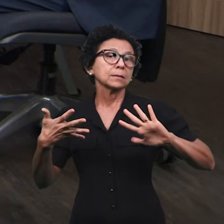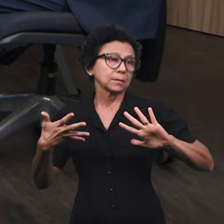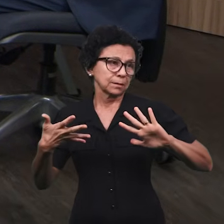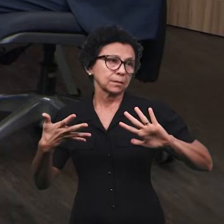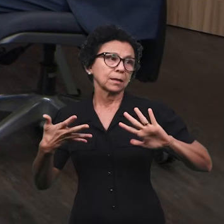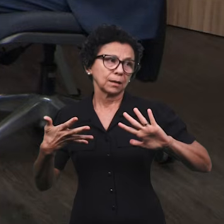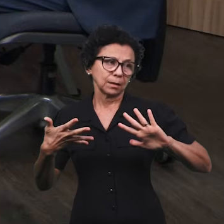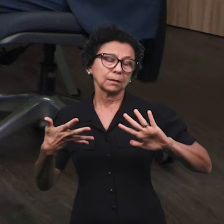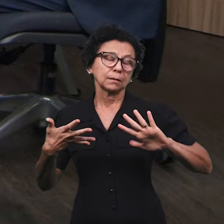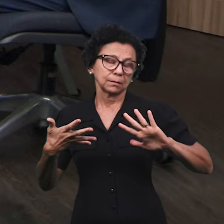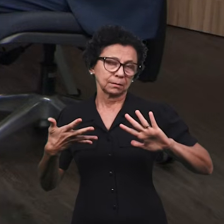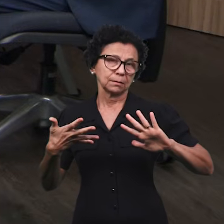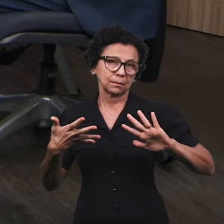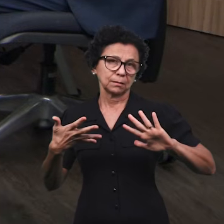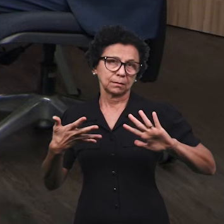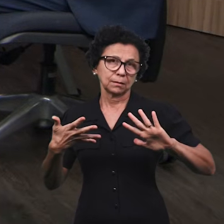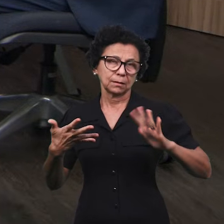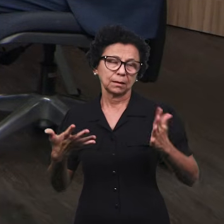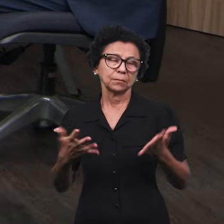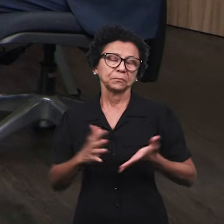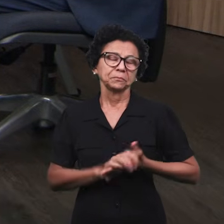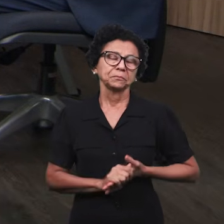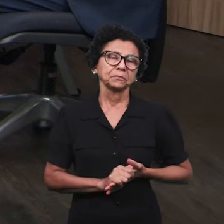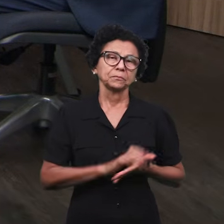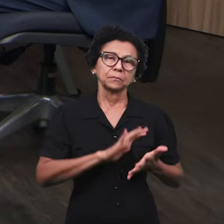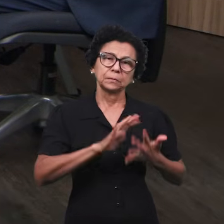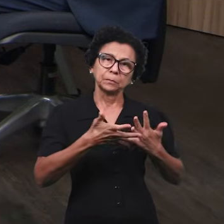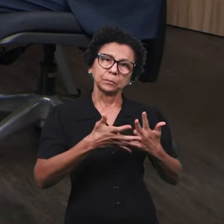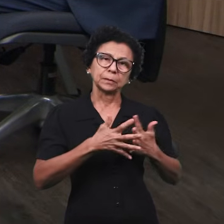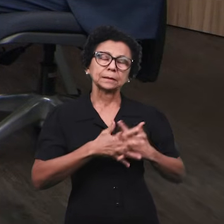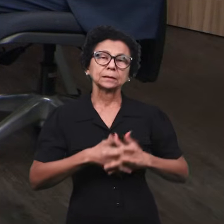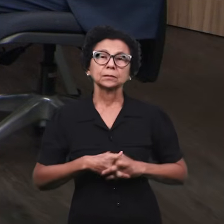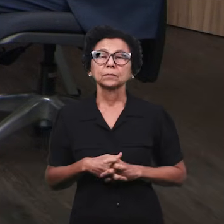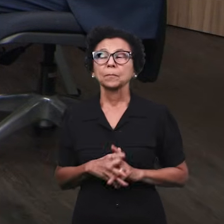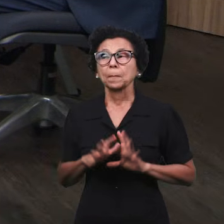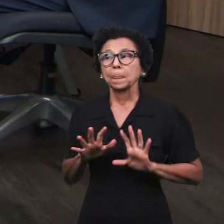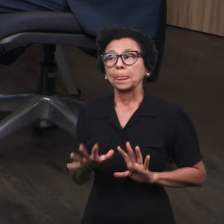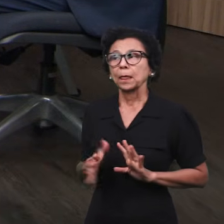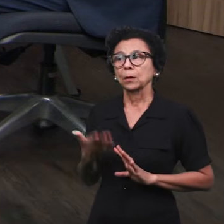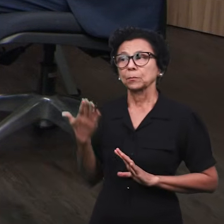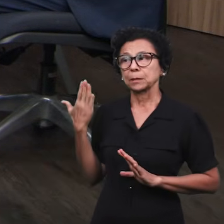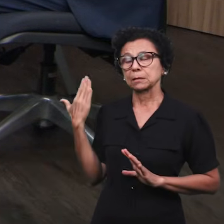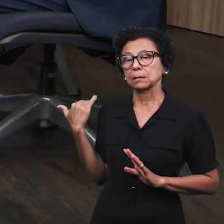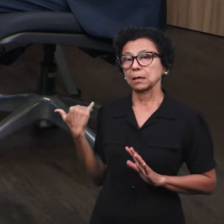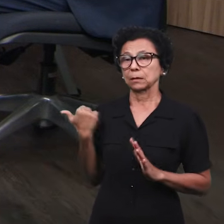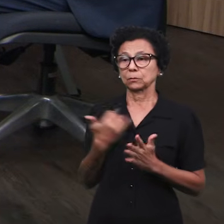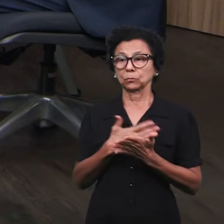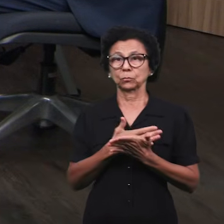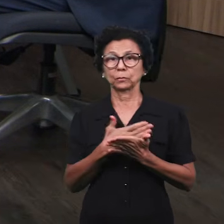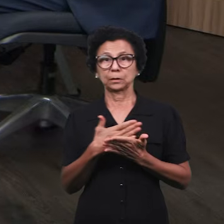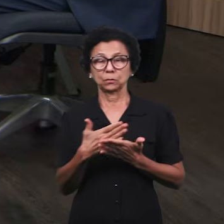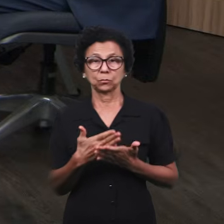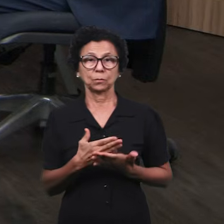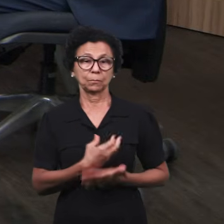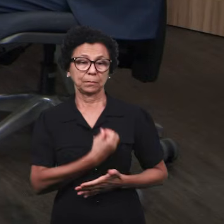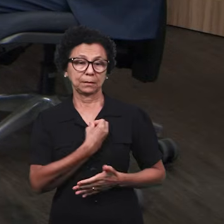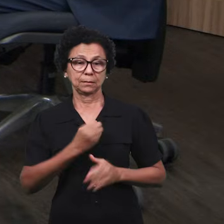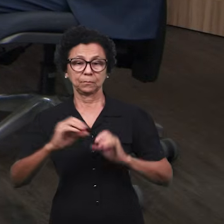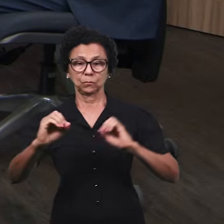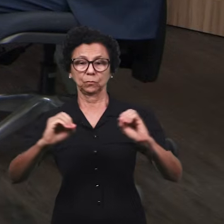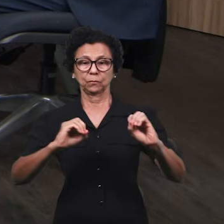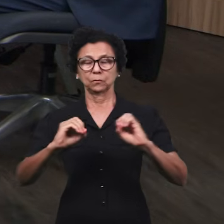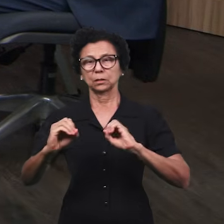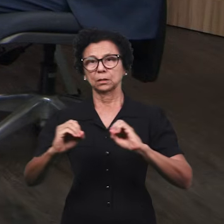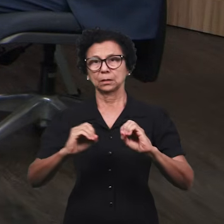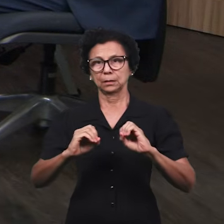Libras, nessa sua história? Olha, pastor, no começo, quando eu fui para a oficina, que o